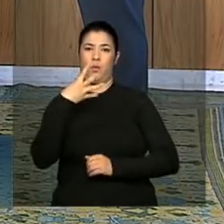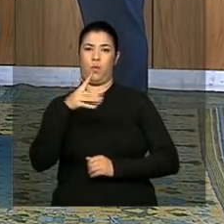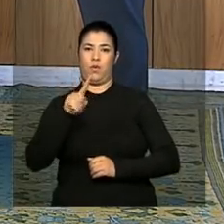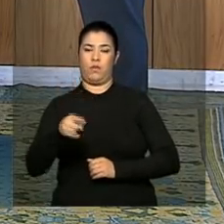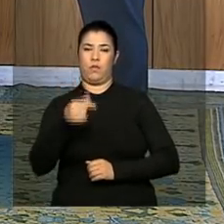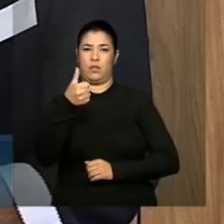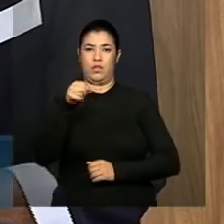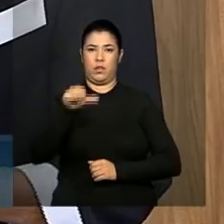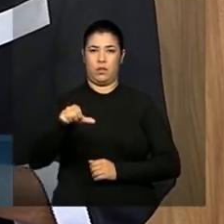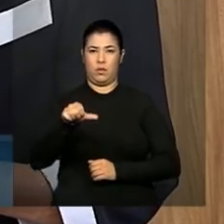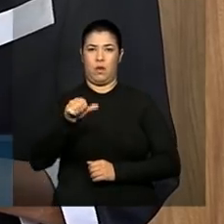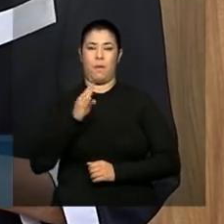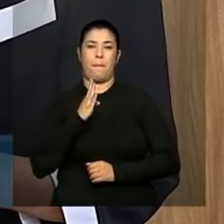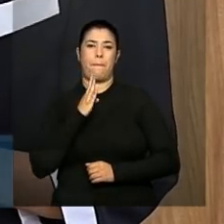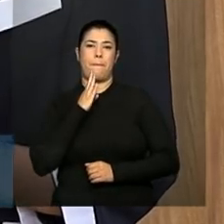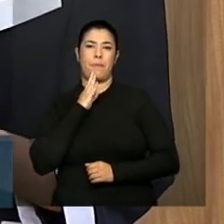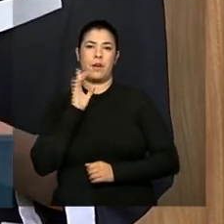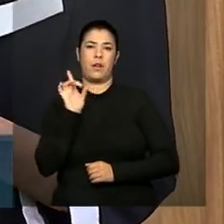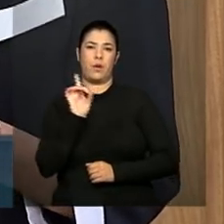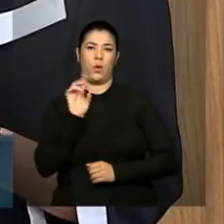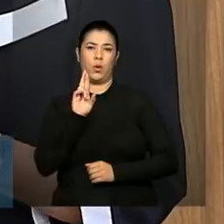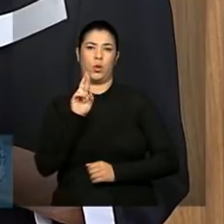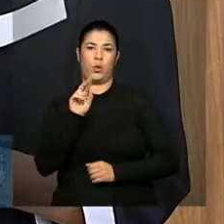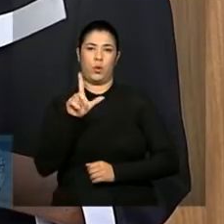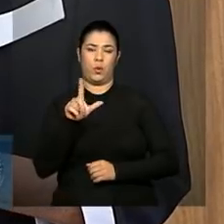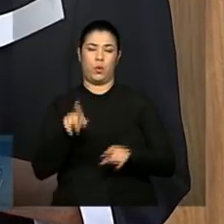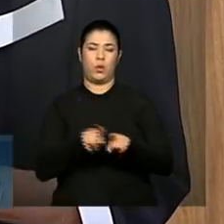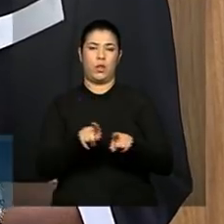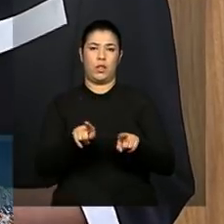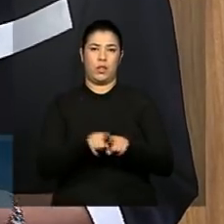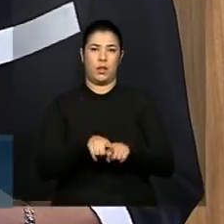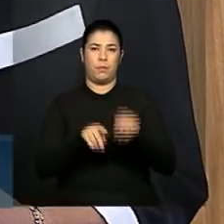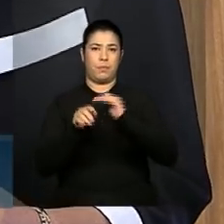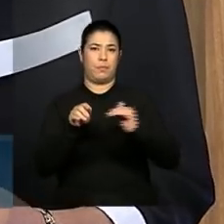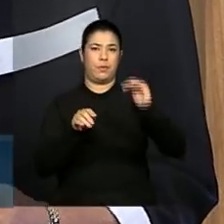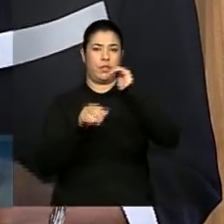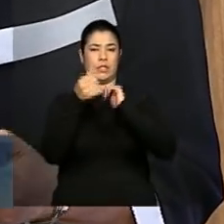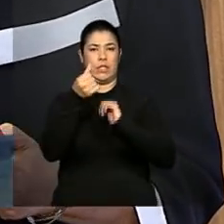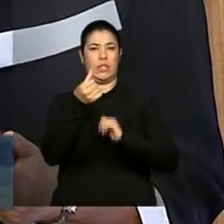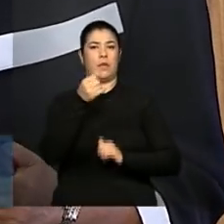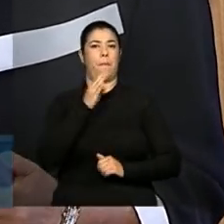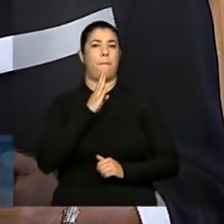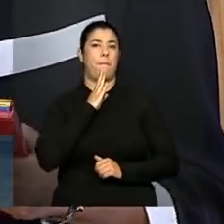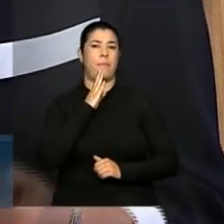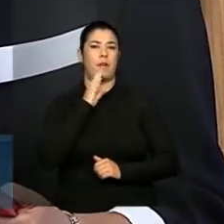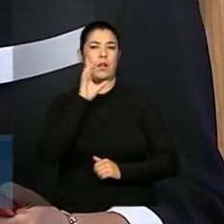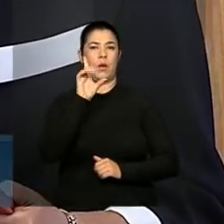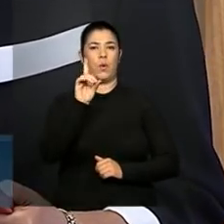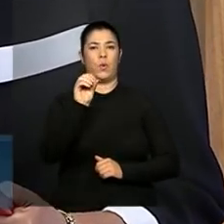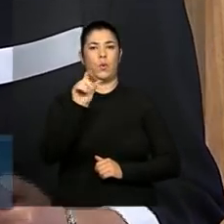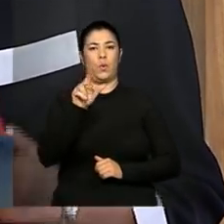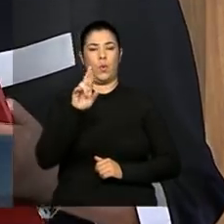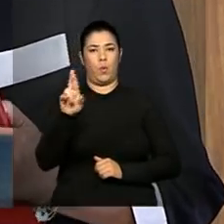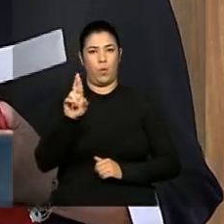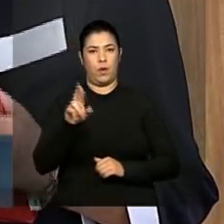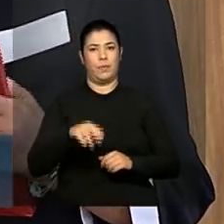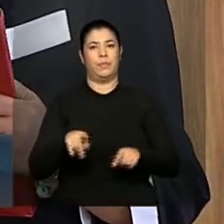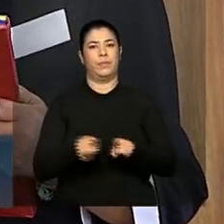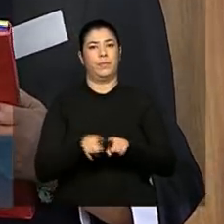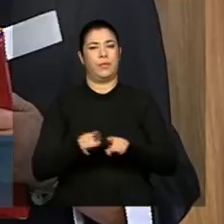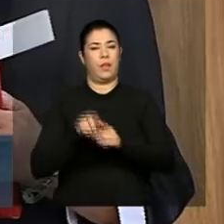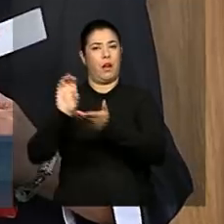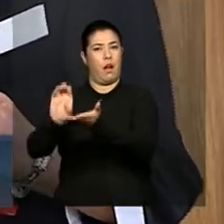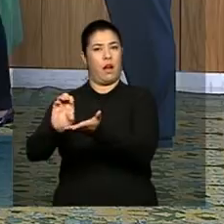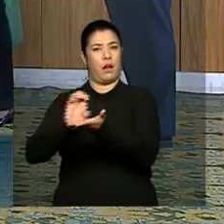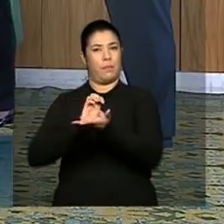bilhões de dólares para 6 bilhões de dólares. As exportações